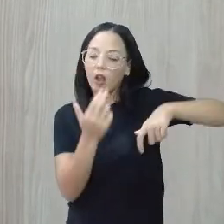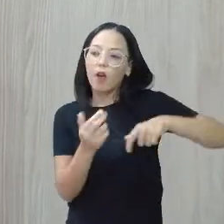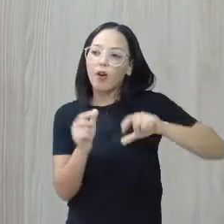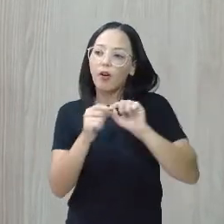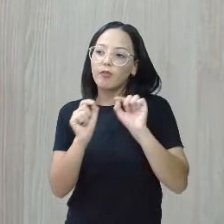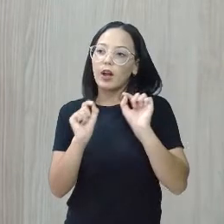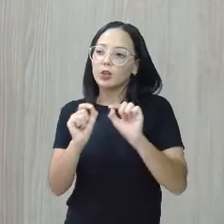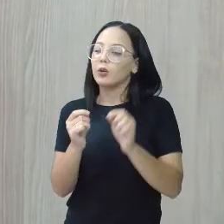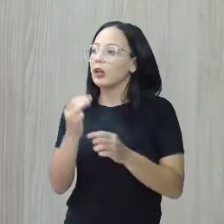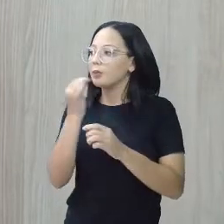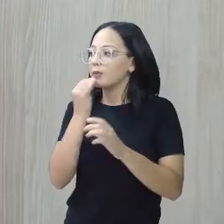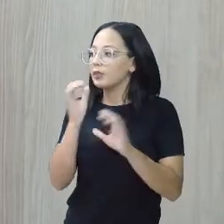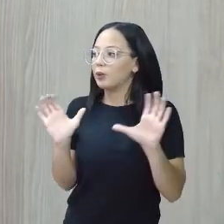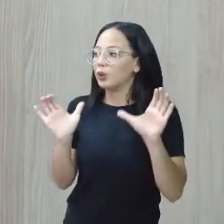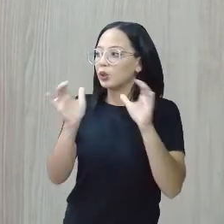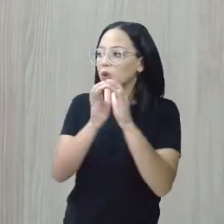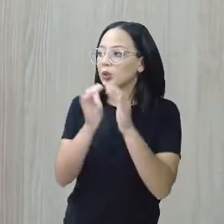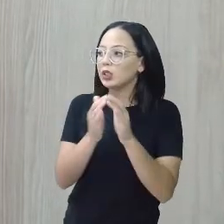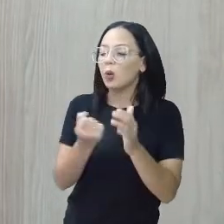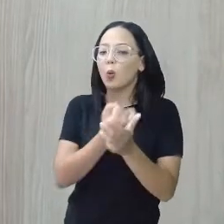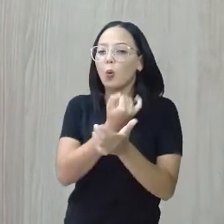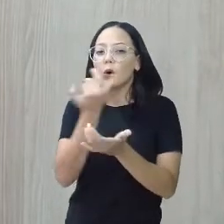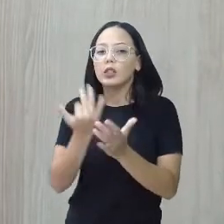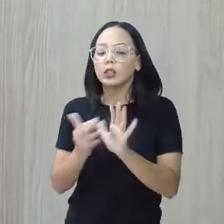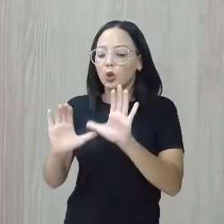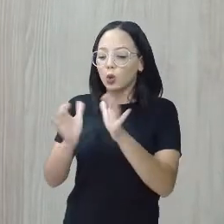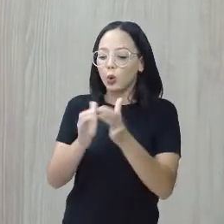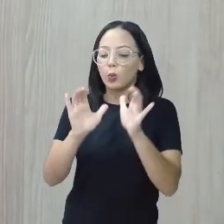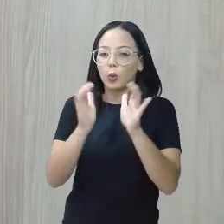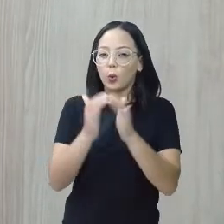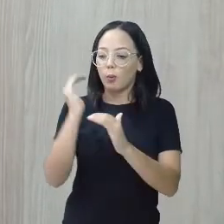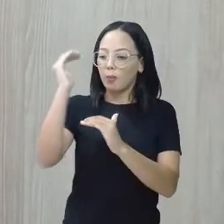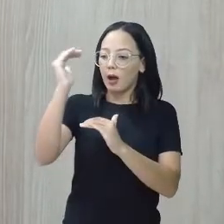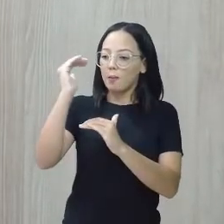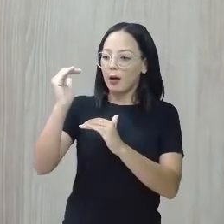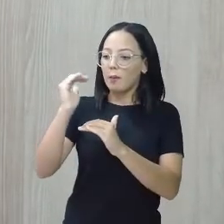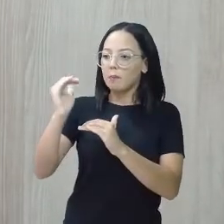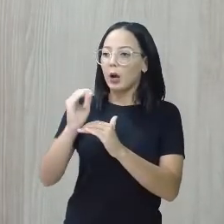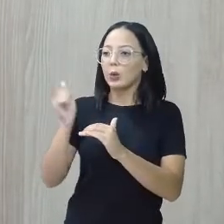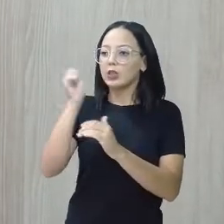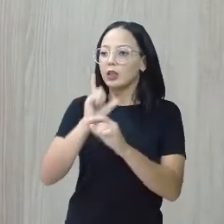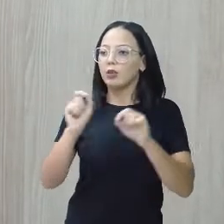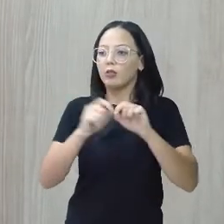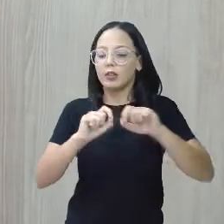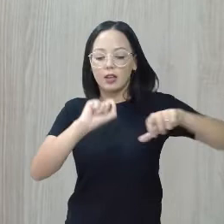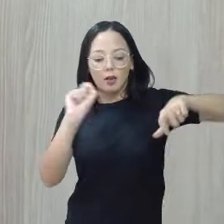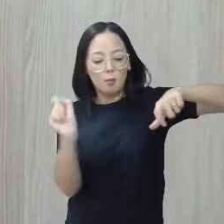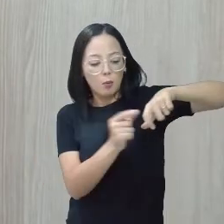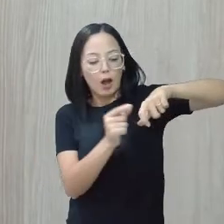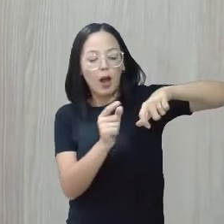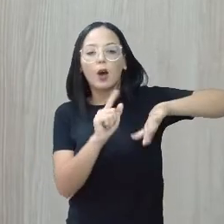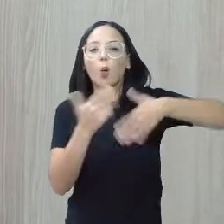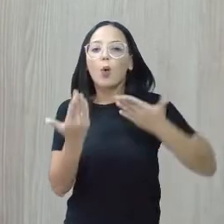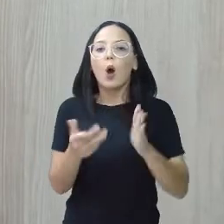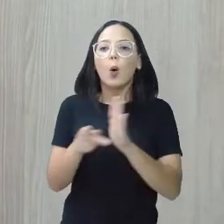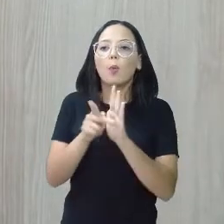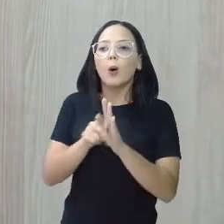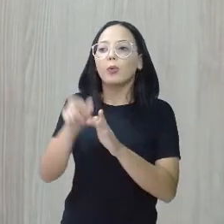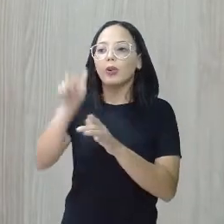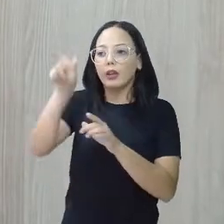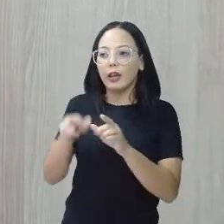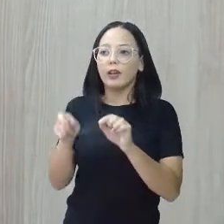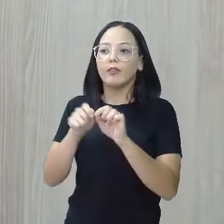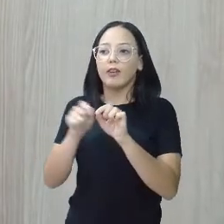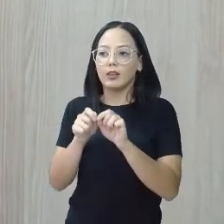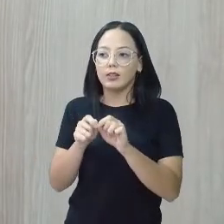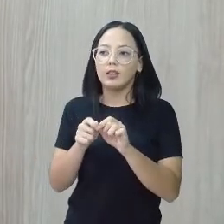faz essa questão, essa junção de a quantas partidas esse jogador fez tantos gols, né? Então, qual a probabilidade dele fazer gol nessa